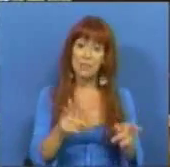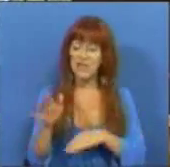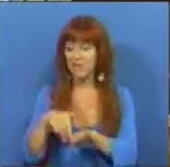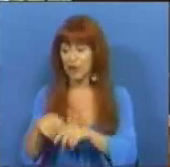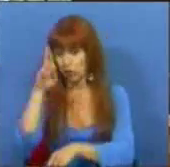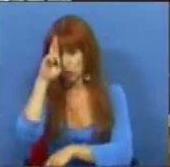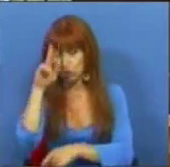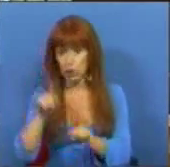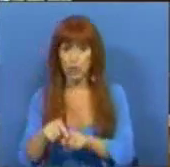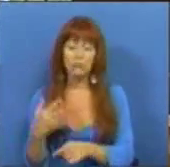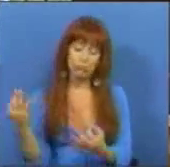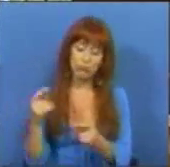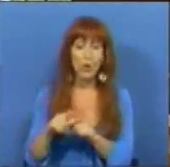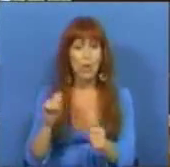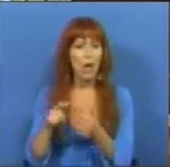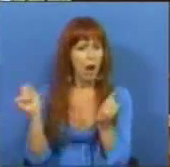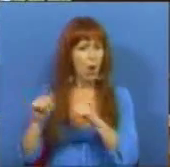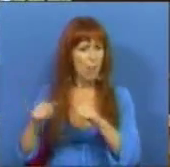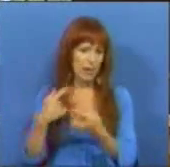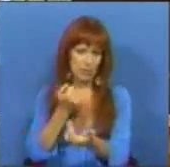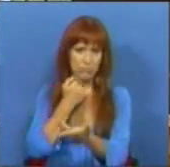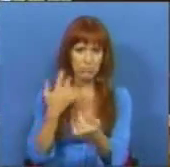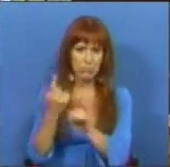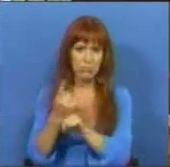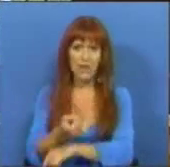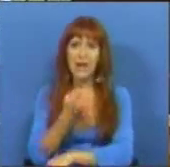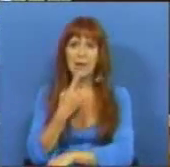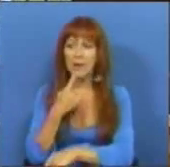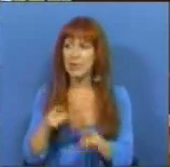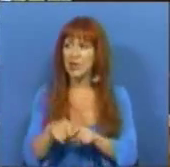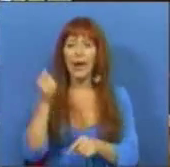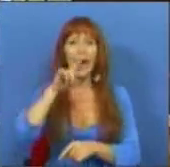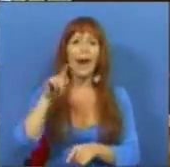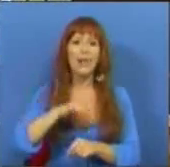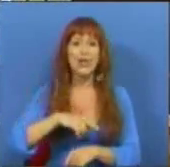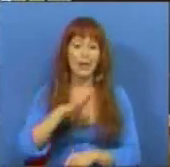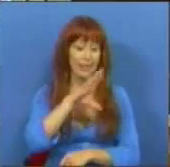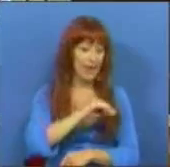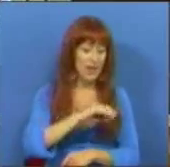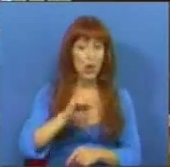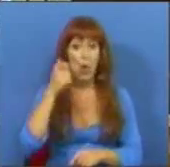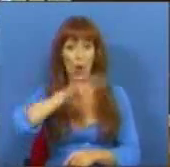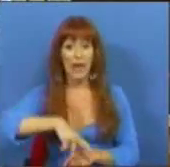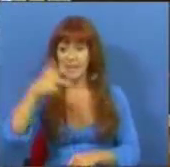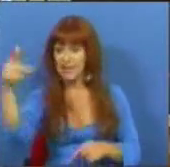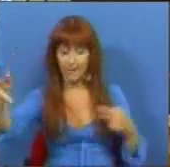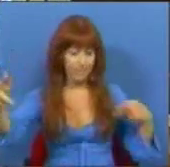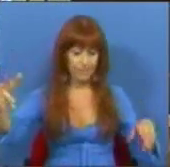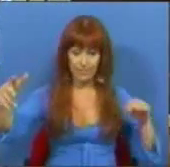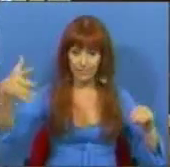fazer o esforço que certamente acompanha com gosto, de perceber que quem tem 10 ou quem tem